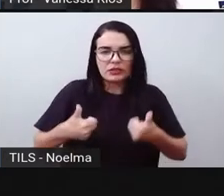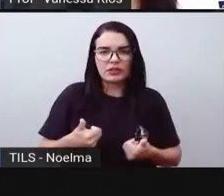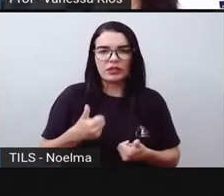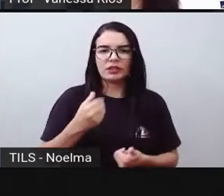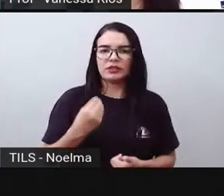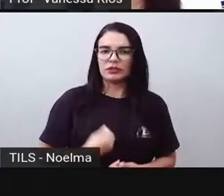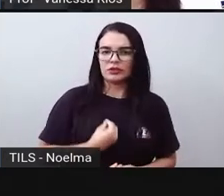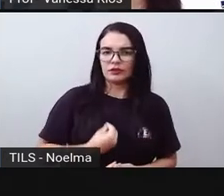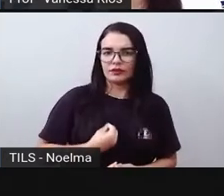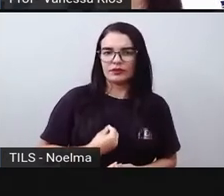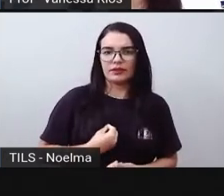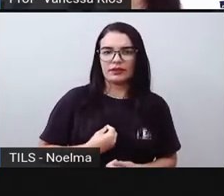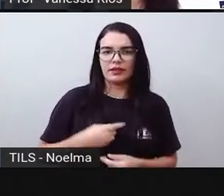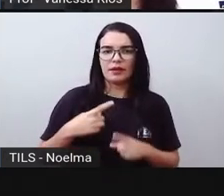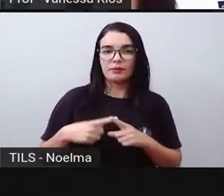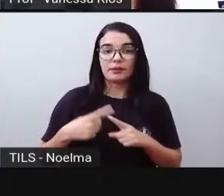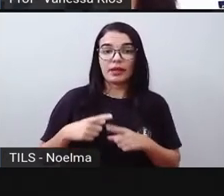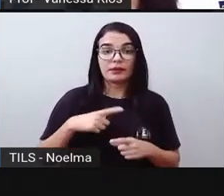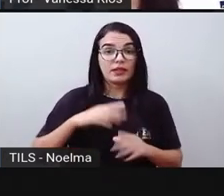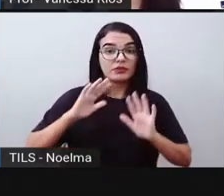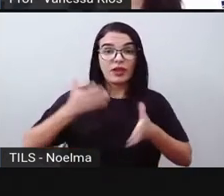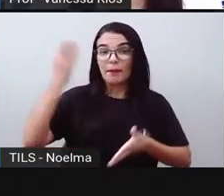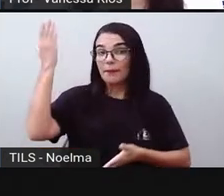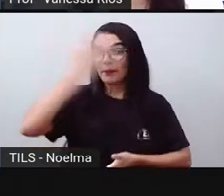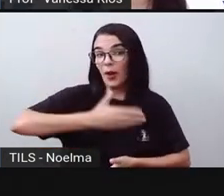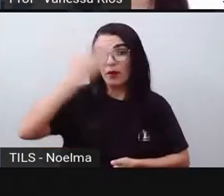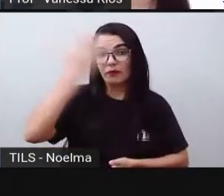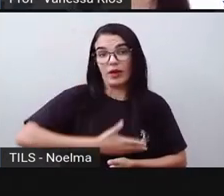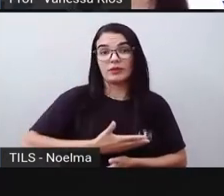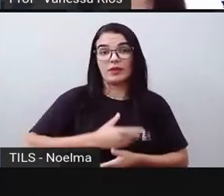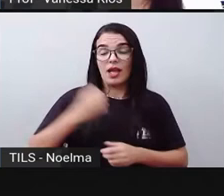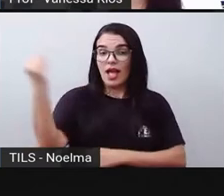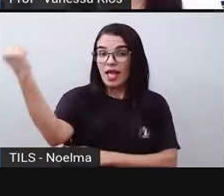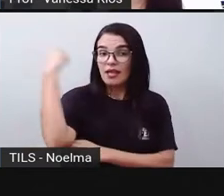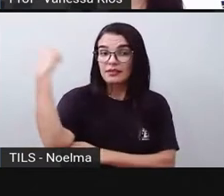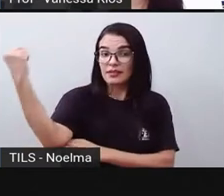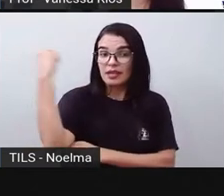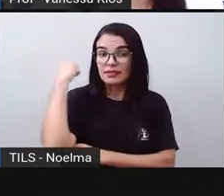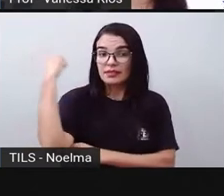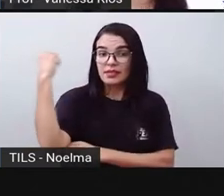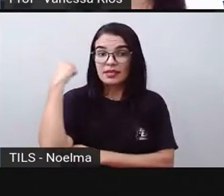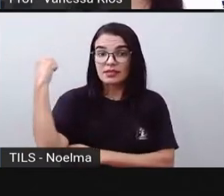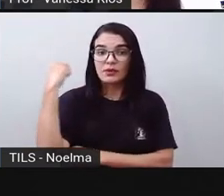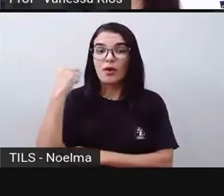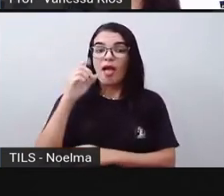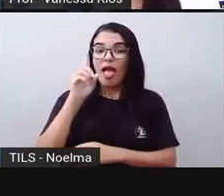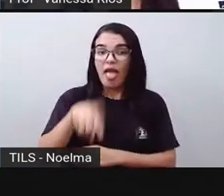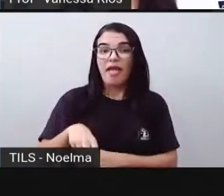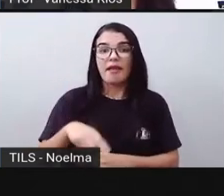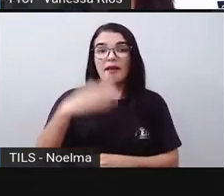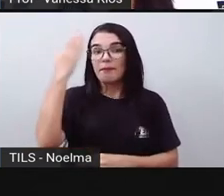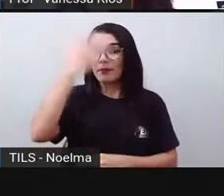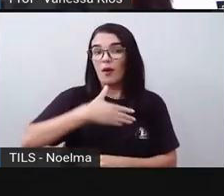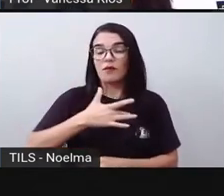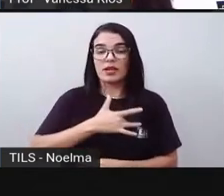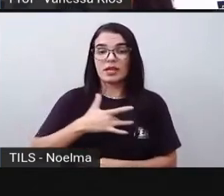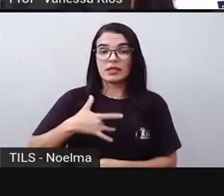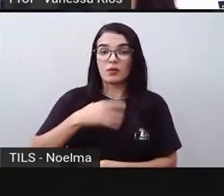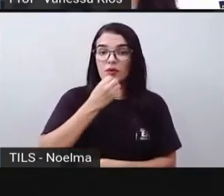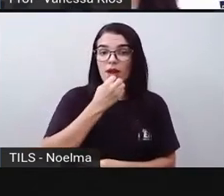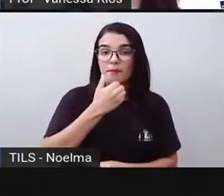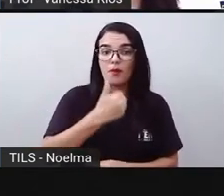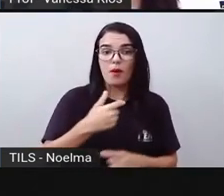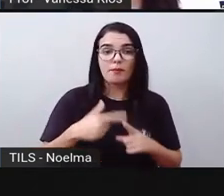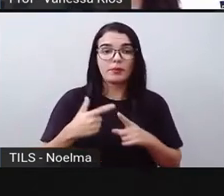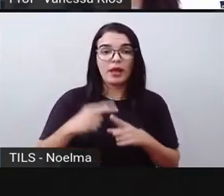benefícios comprovados à saúde, como a manutenção do peso ideal, da musculatura, diminuição do